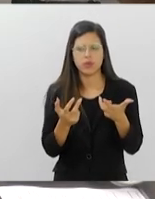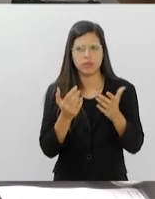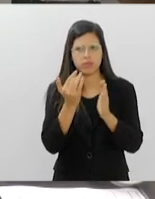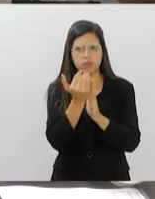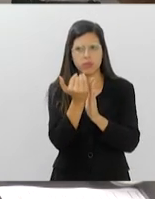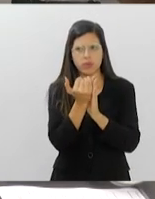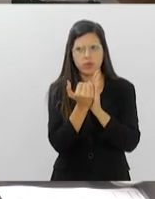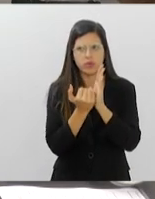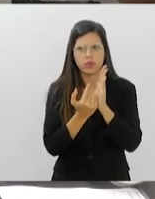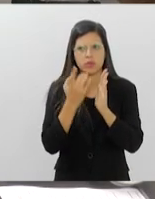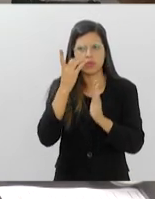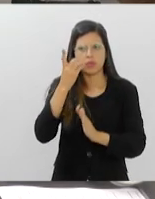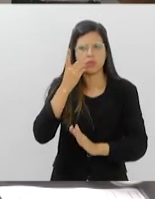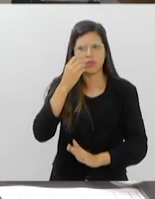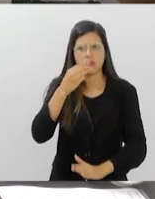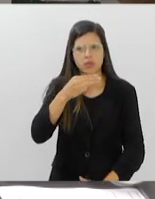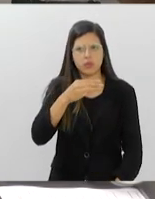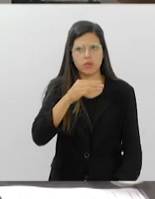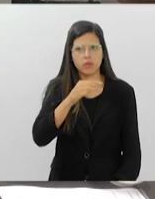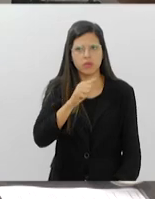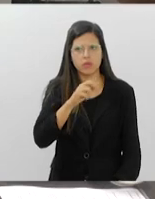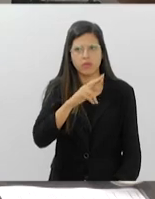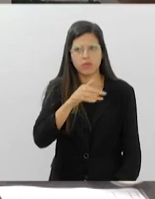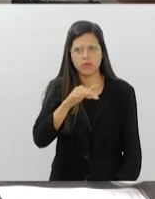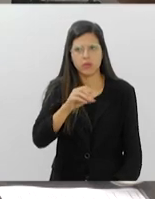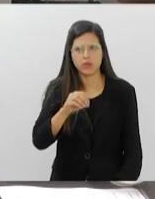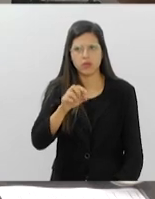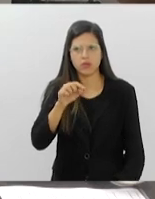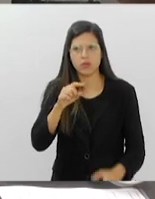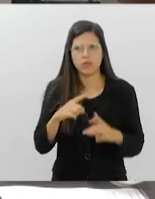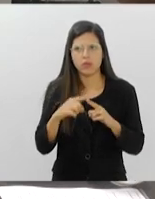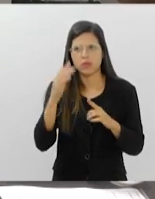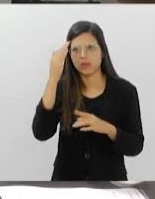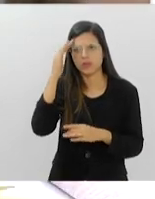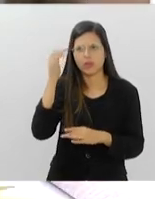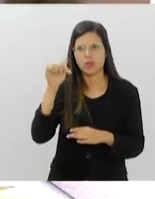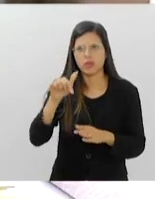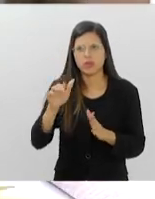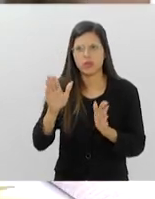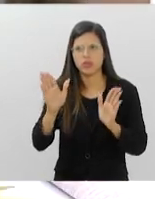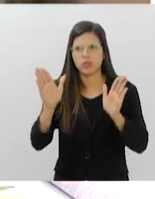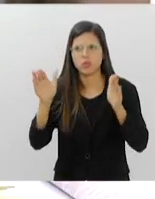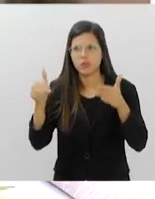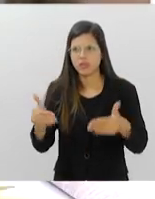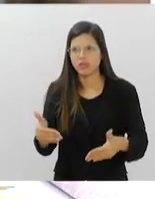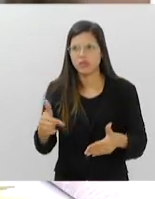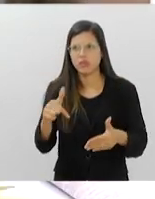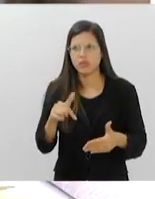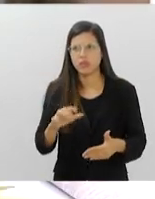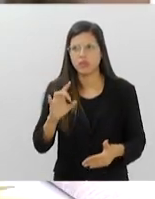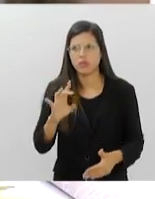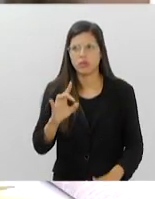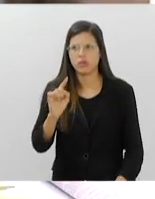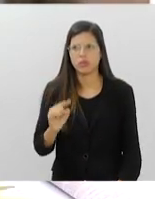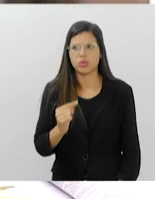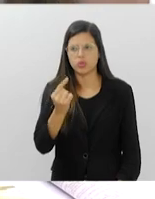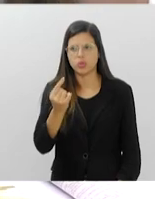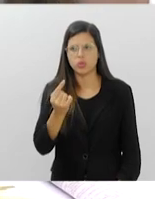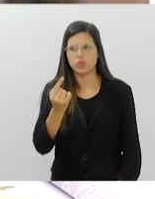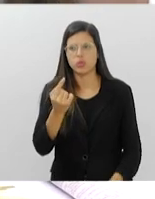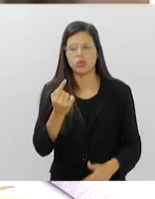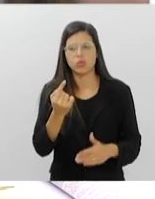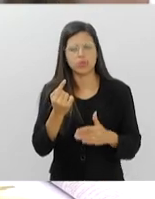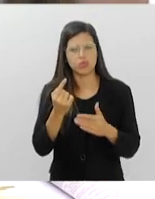do deputado Márcio Canella, mas eu também entendi que aqui é específico, porque fala especialmente de um exame que no